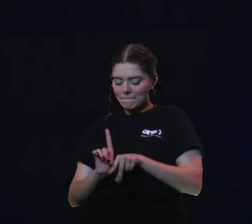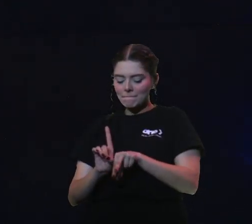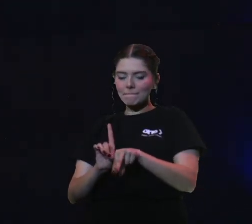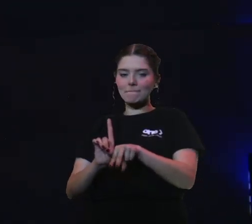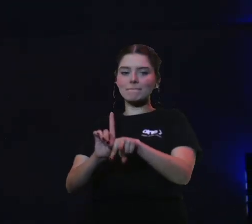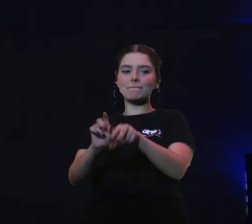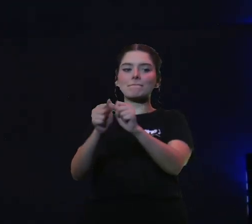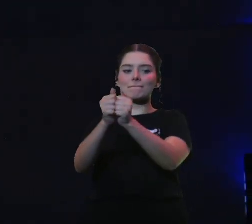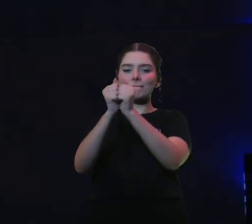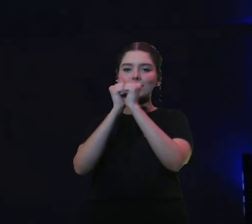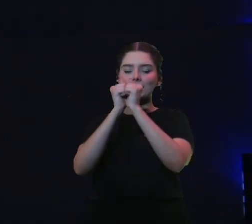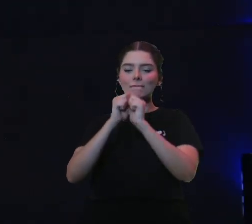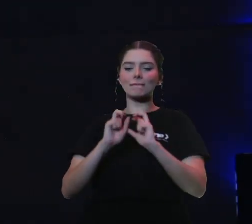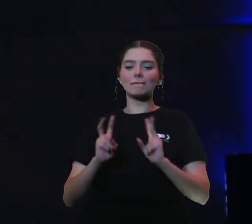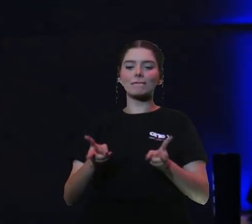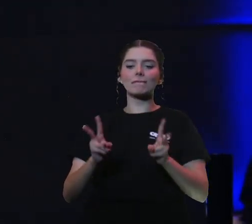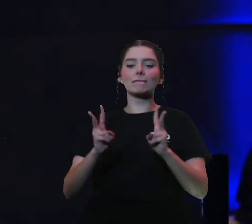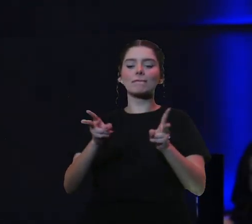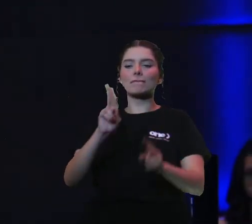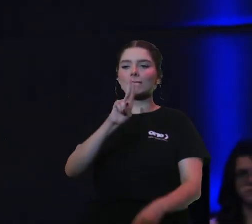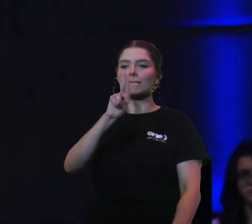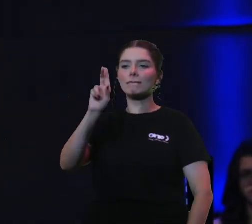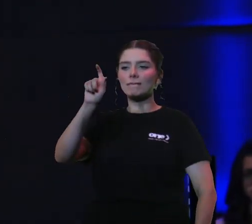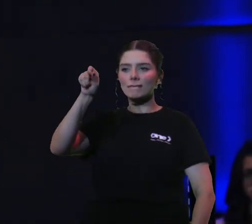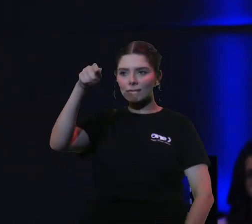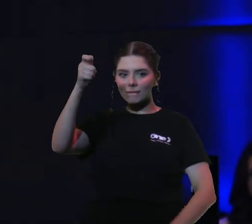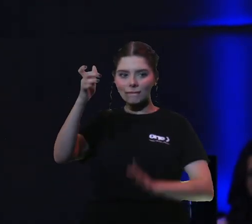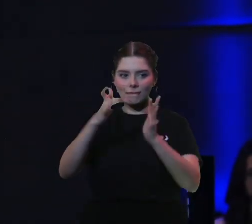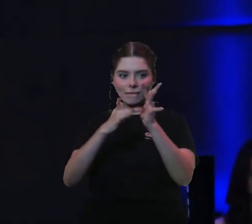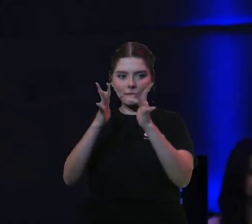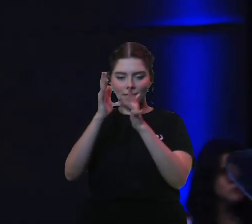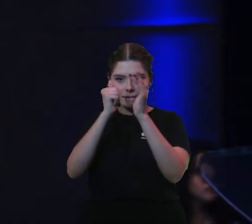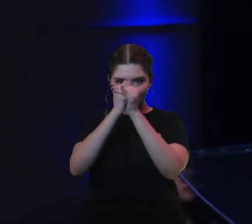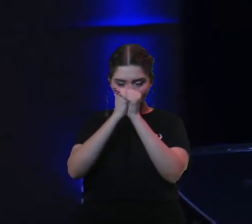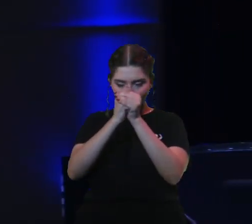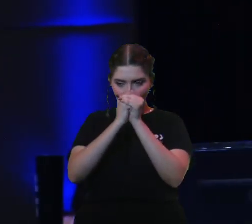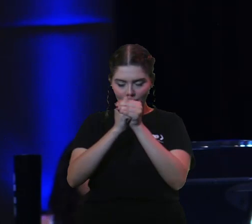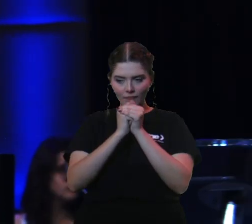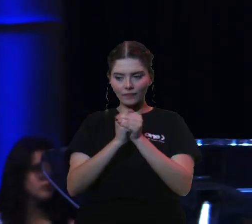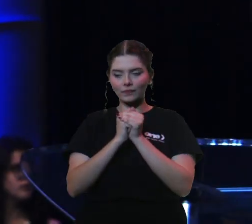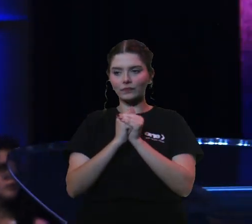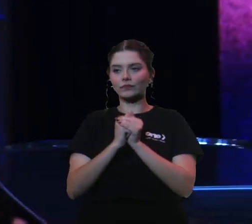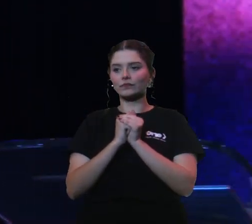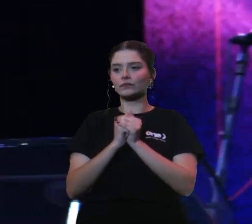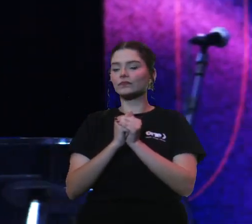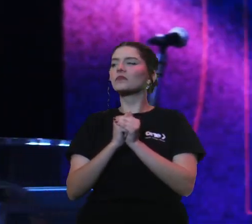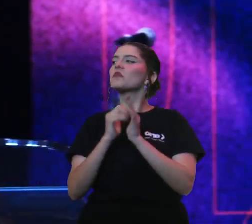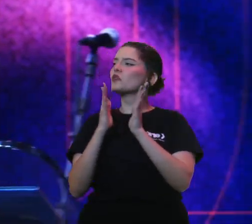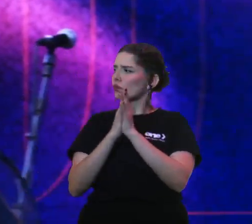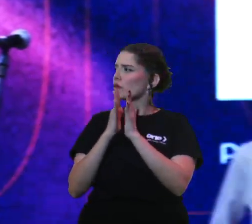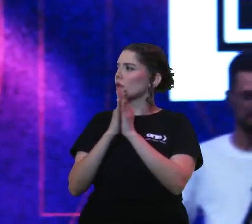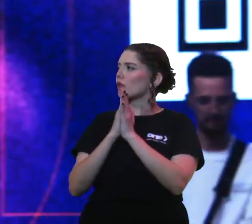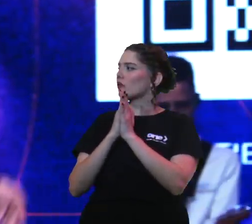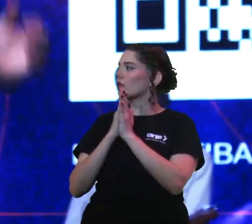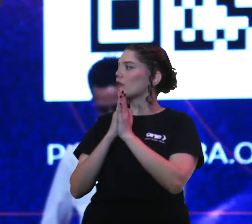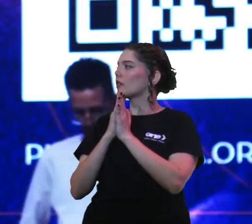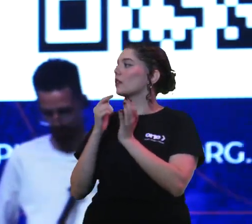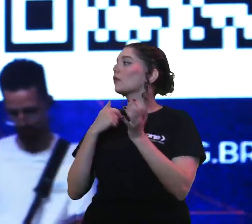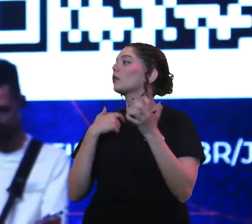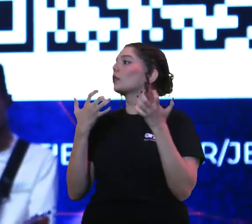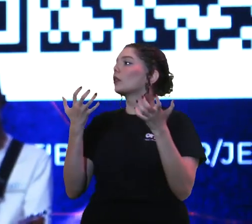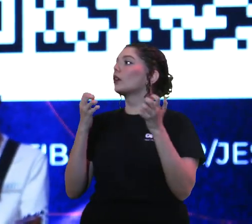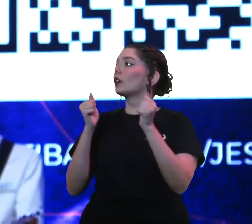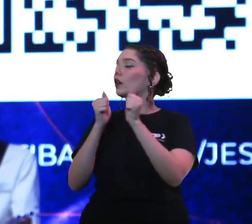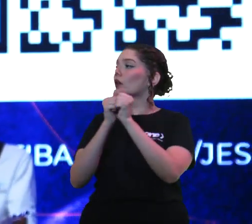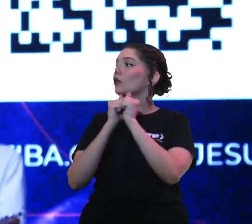liberdade para transformar a minha vida por completo, em nome de Jesus, amém. Você fez essa oração? Se você fez essa oração, eu quero orar com você. Eu